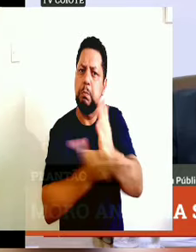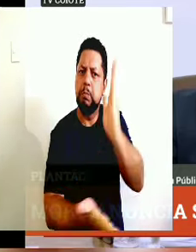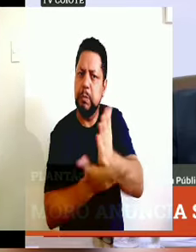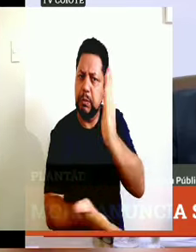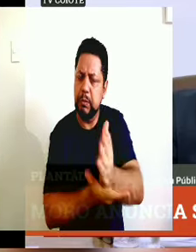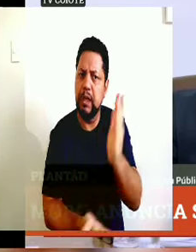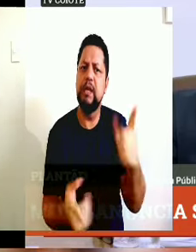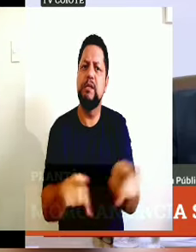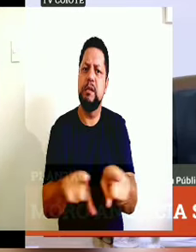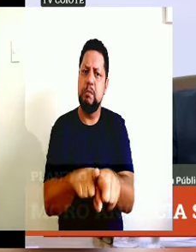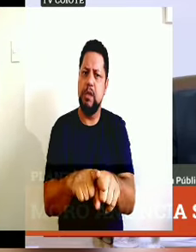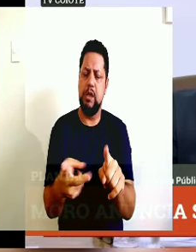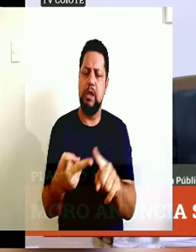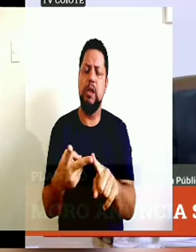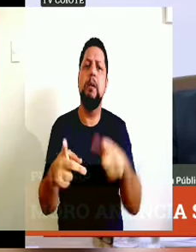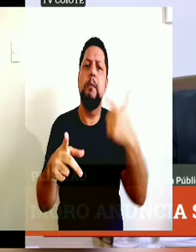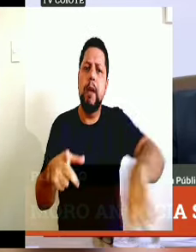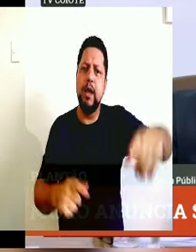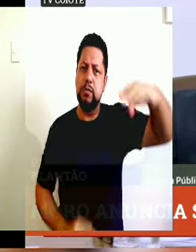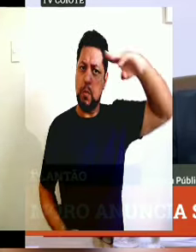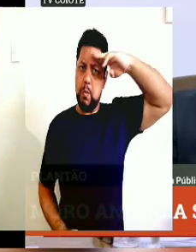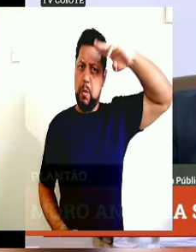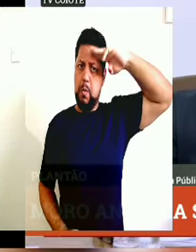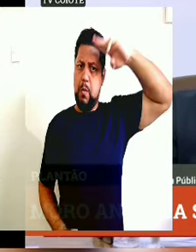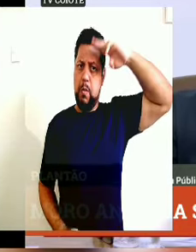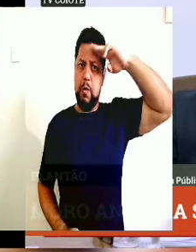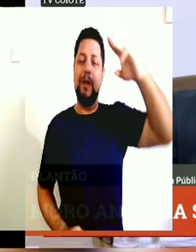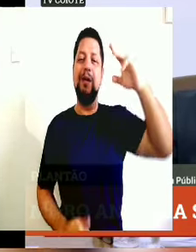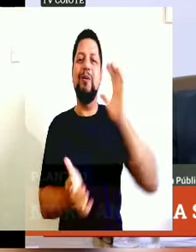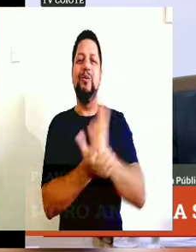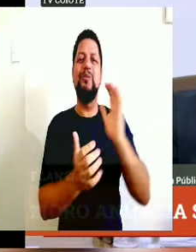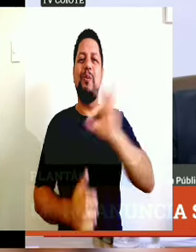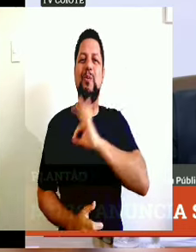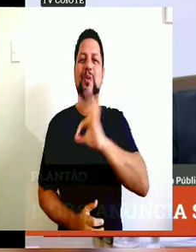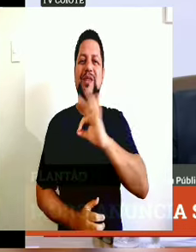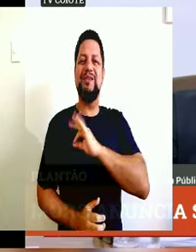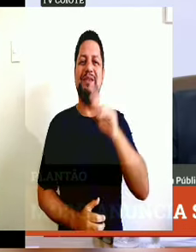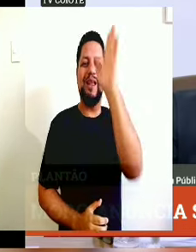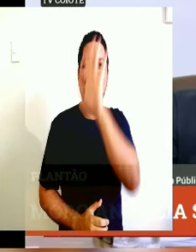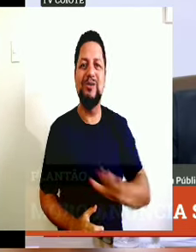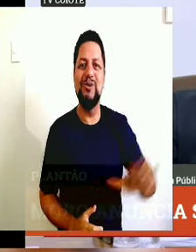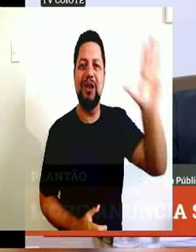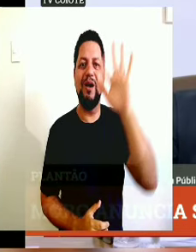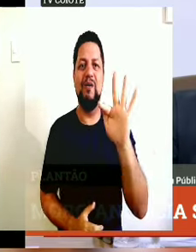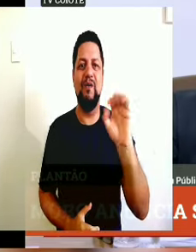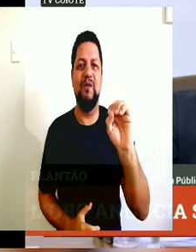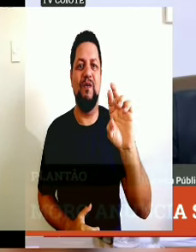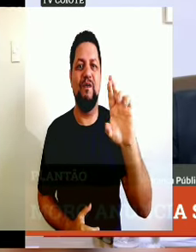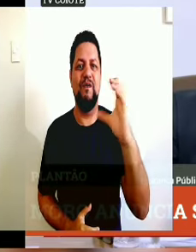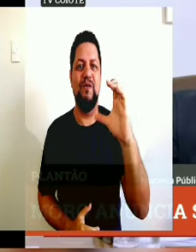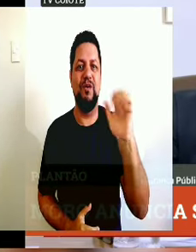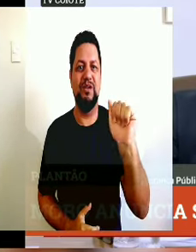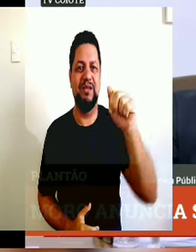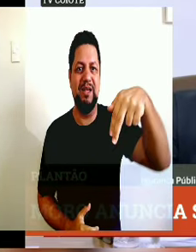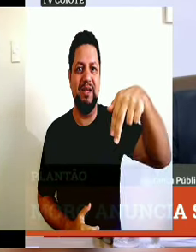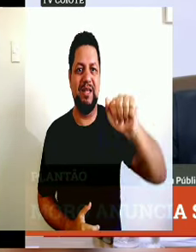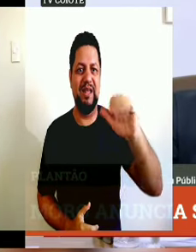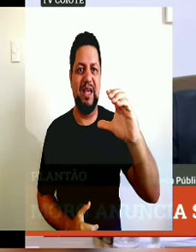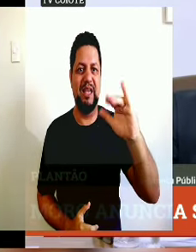Pregamos aí maciçamente a Força Nacional em todo o território nacional. A Força Nacional é uma instituição que, a meu ver, deveria